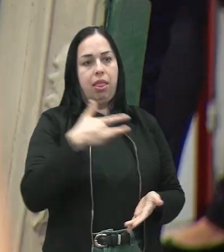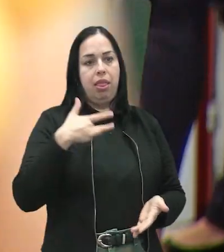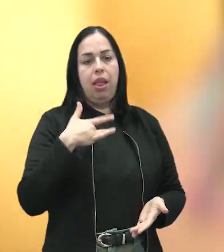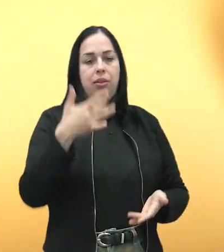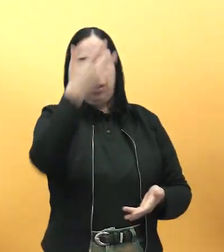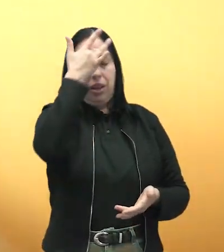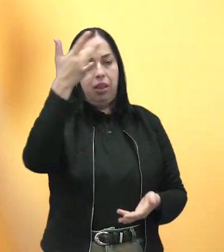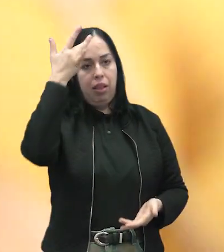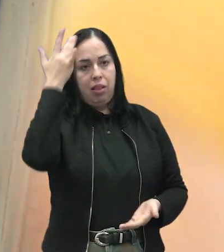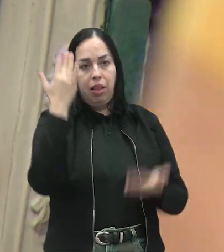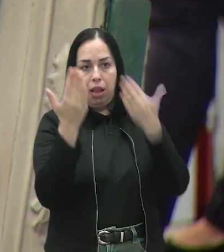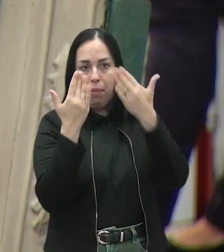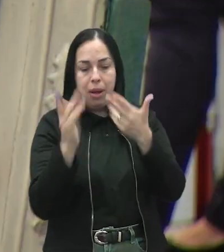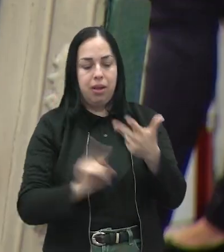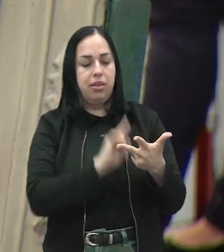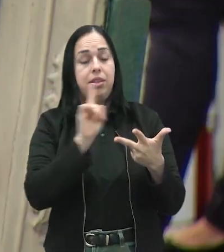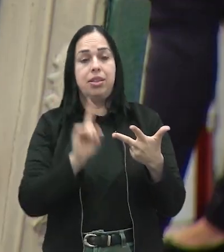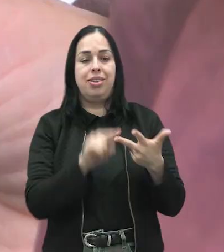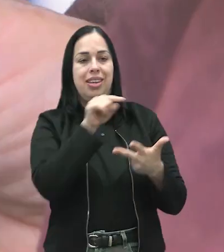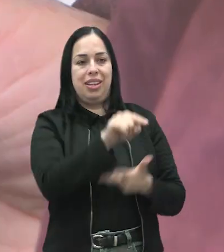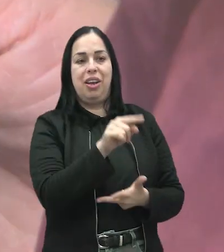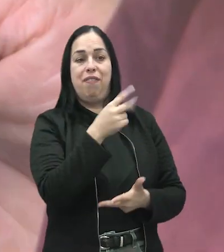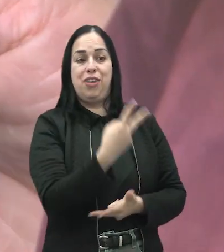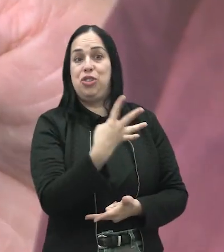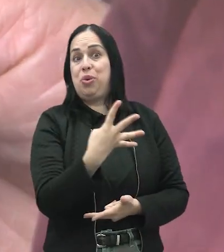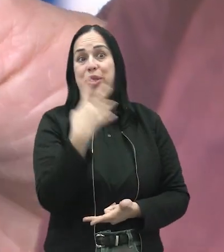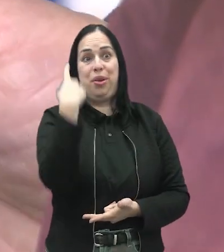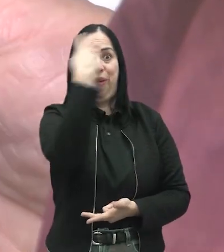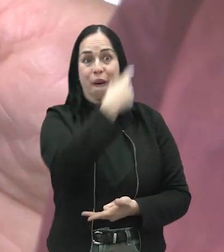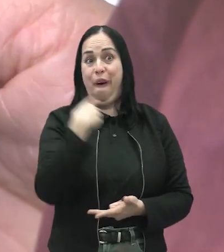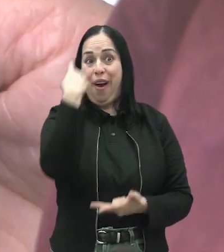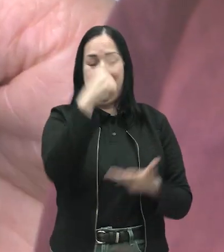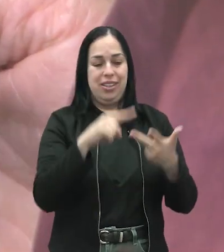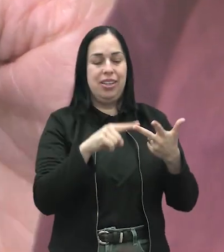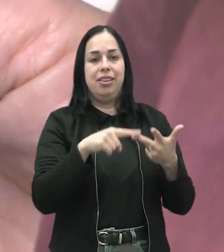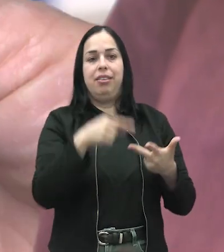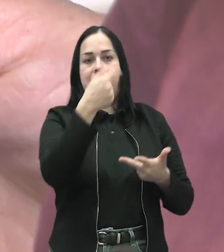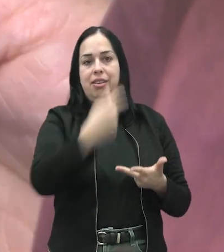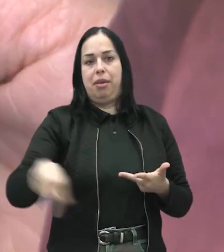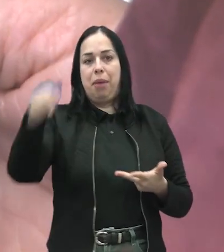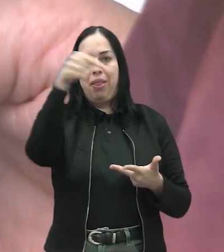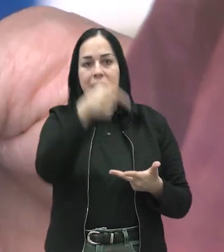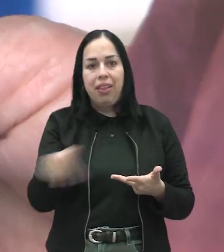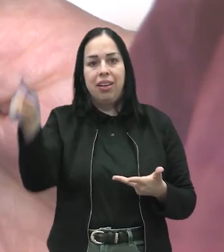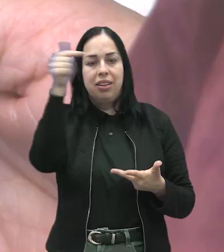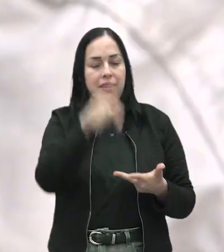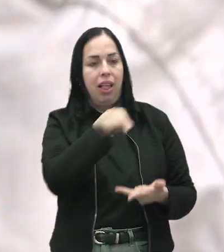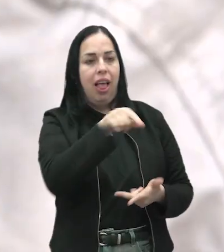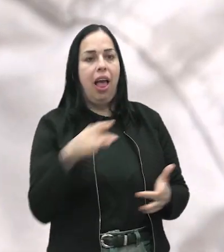à disponibilidade dos aplicativos de IA 24 horas por dia, 7 dias